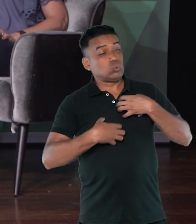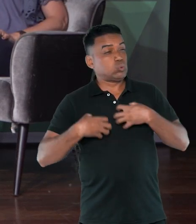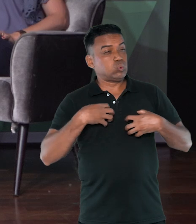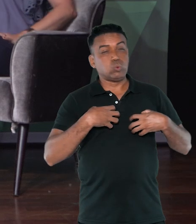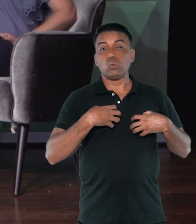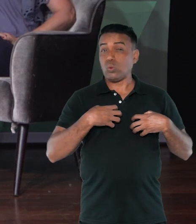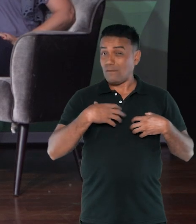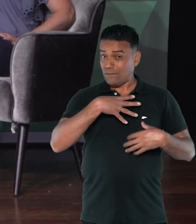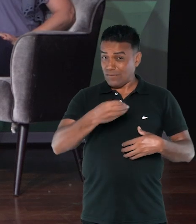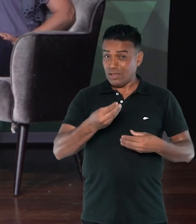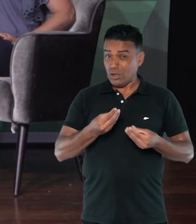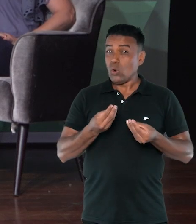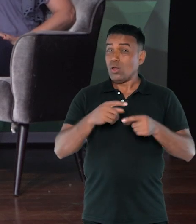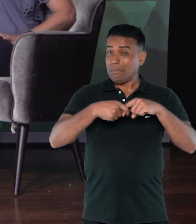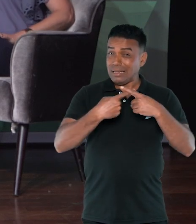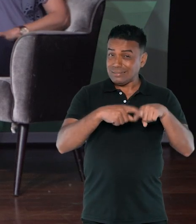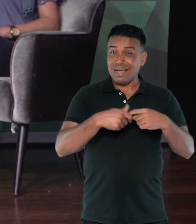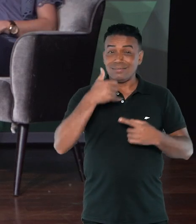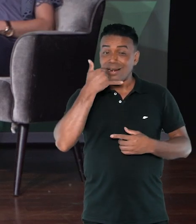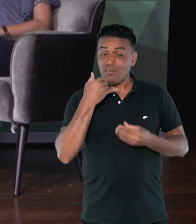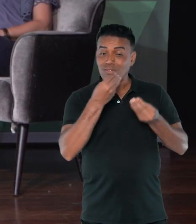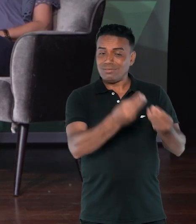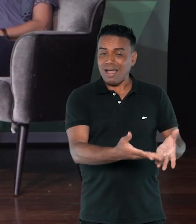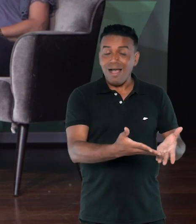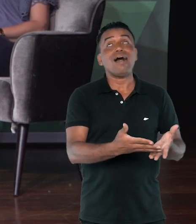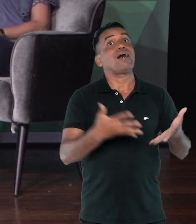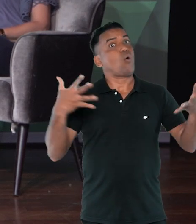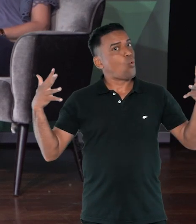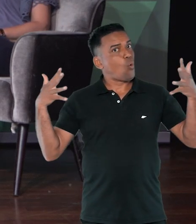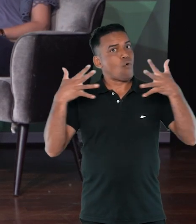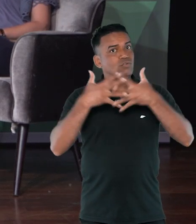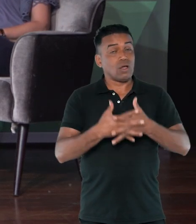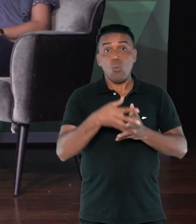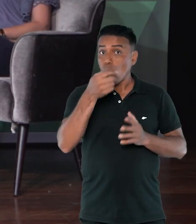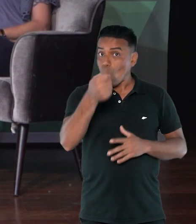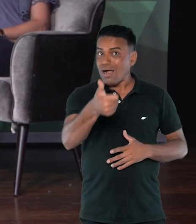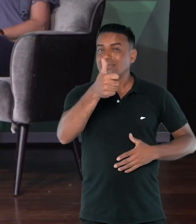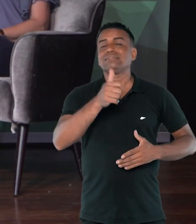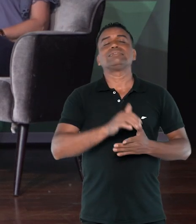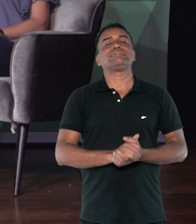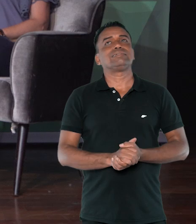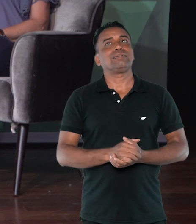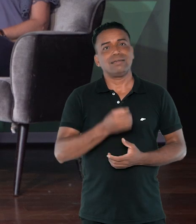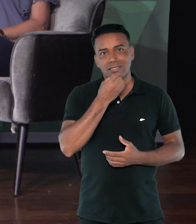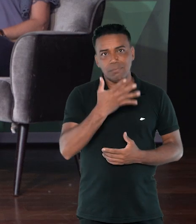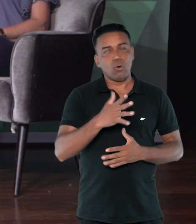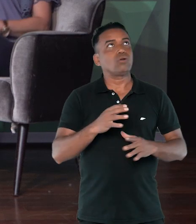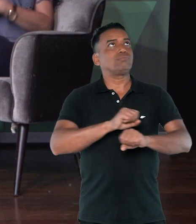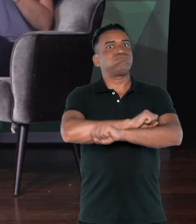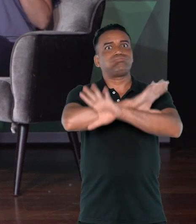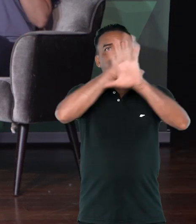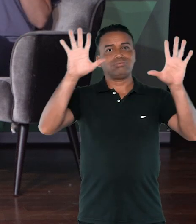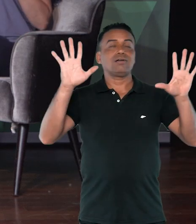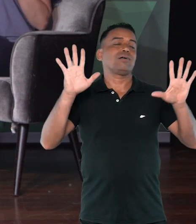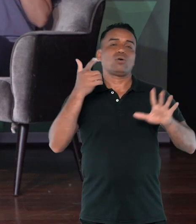né? Imagina o desespero dela. Mas o aneurisma, viu, Vera, foi assim, acho que foi porque foi o último também. Então,